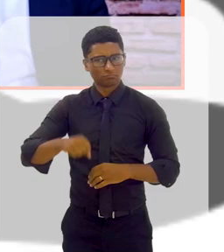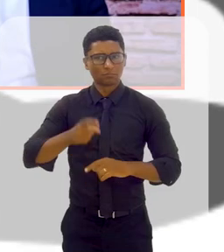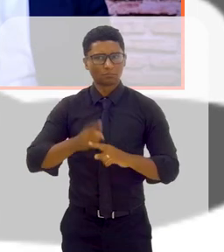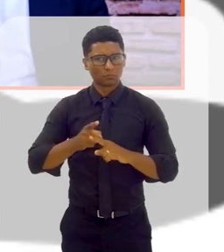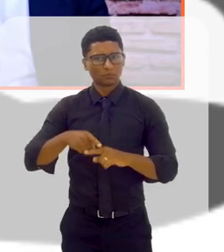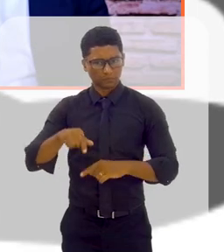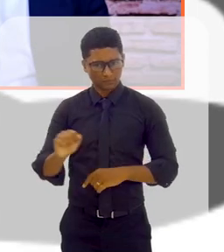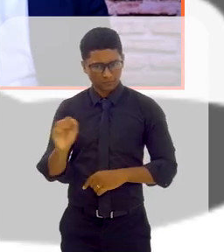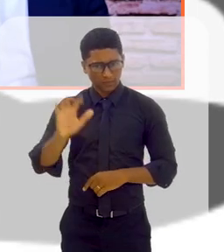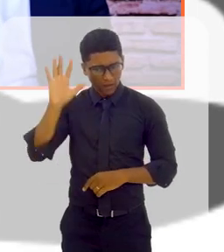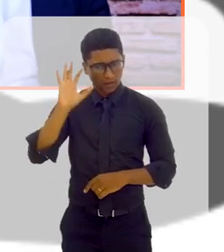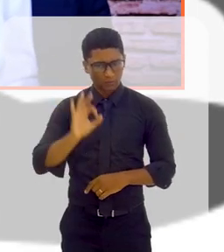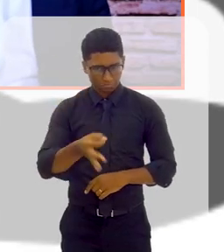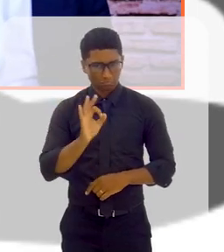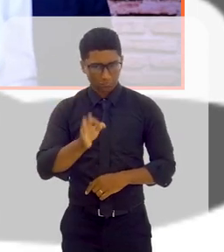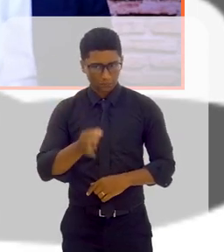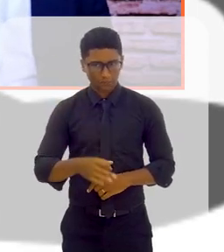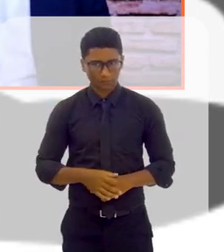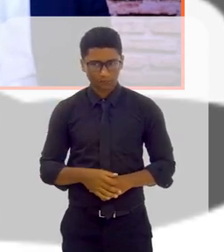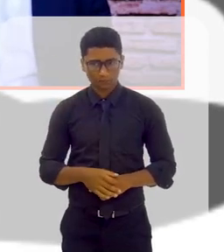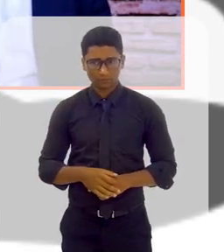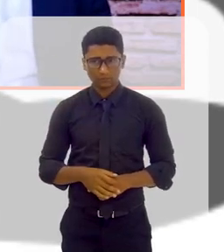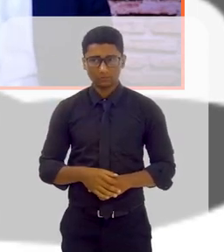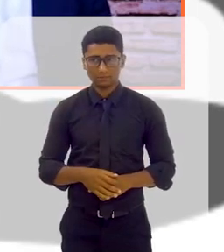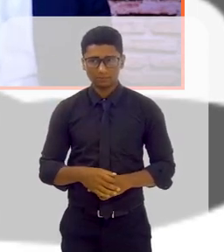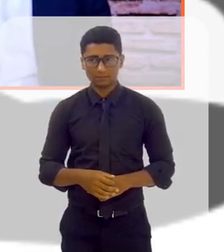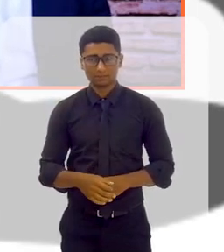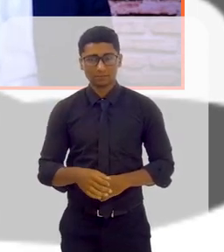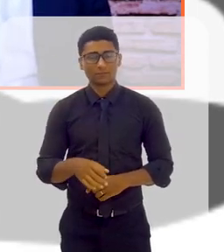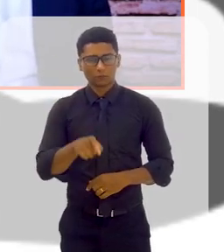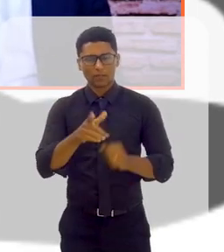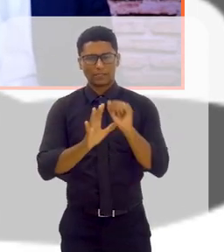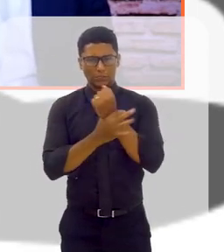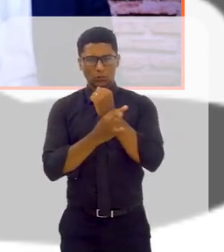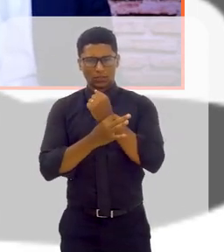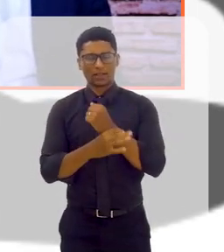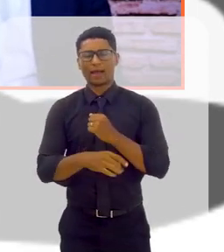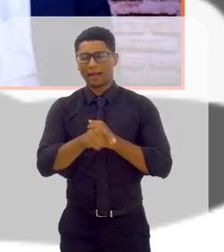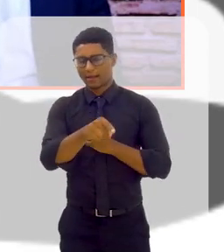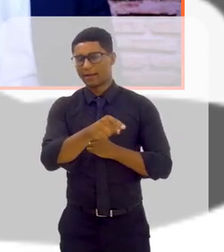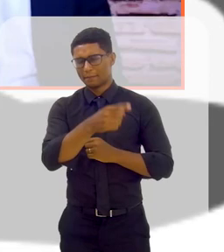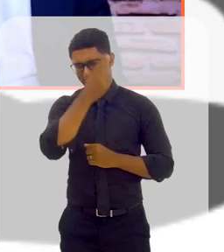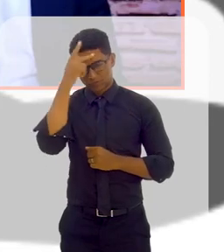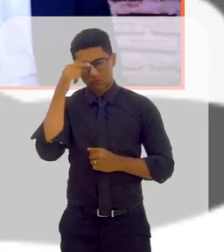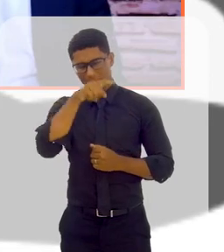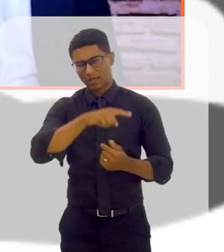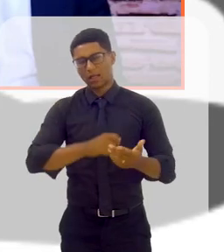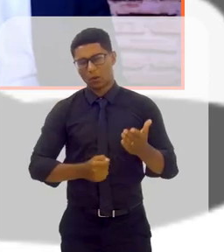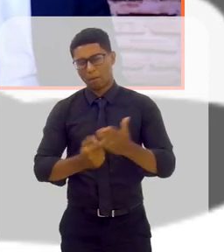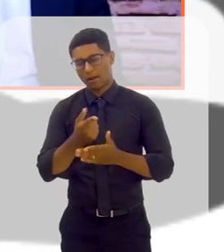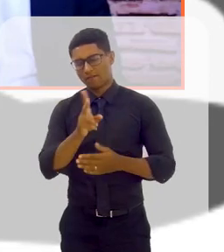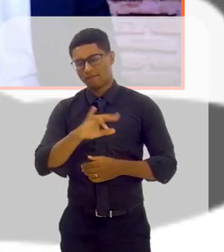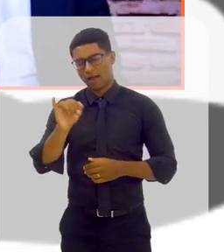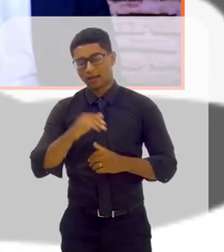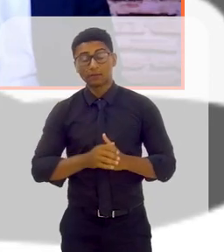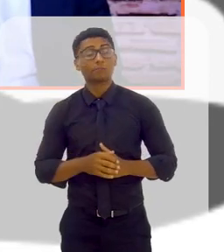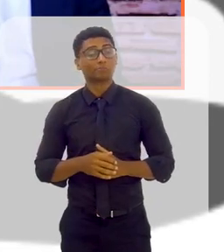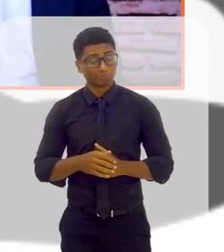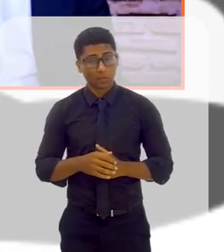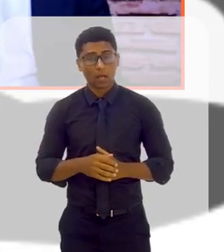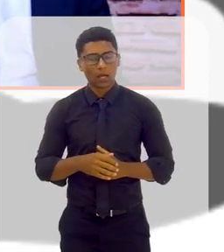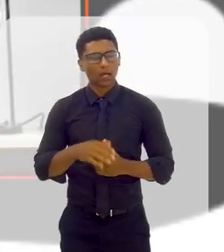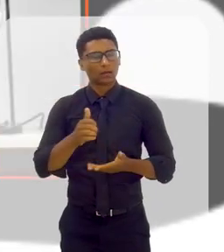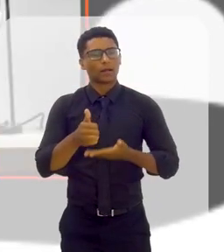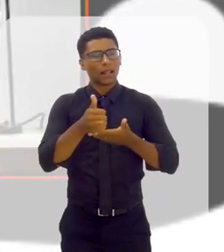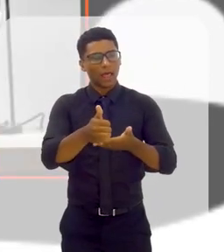muito o recurso porque isso é muito caro você é tão seguro de que a coisa vai acontecer que você tenha esse gasto né de levar até o consumidor